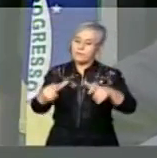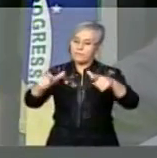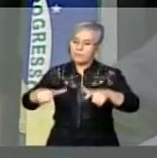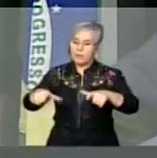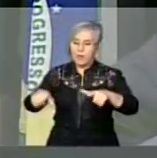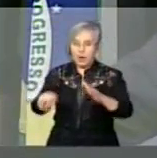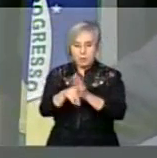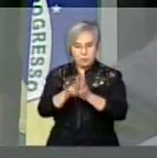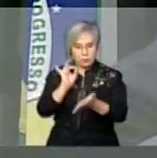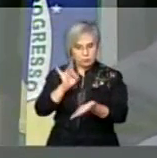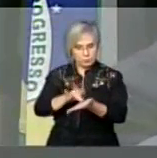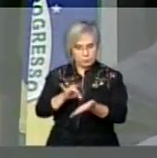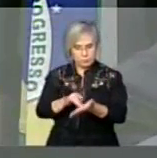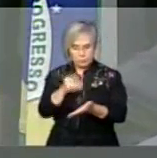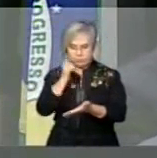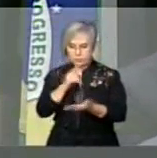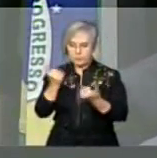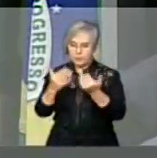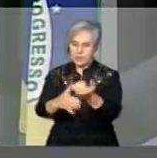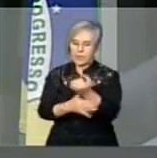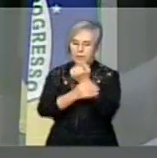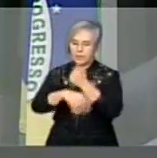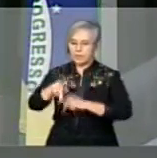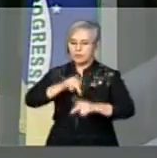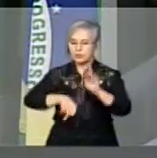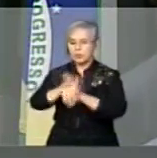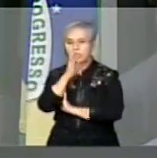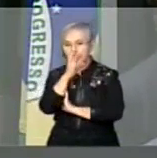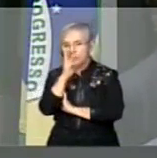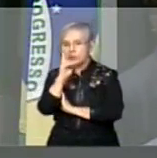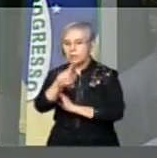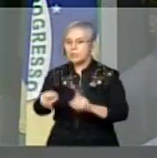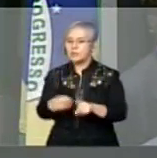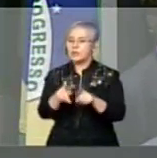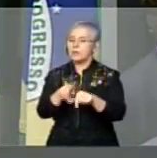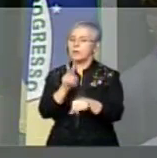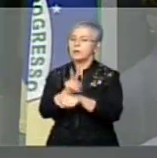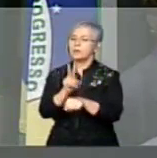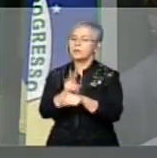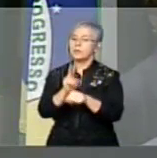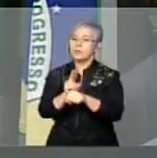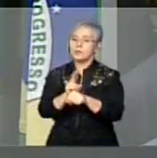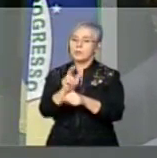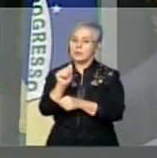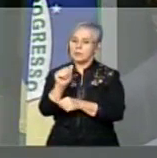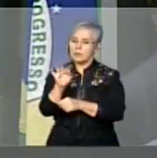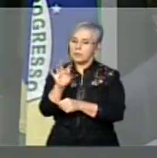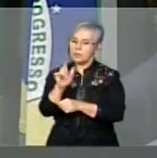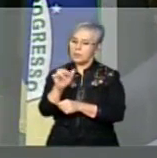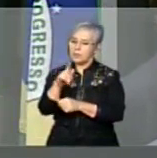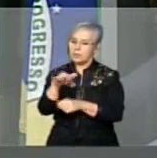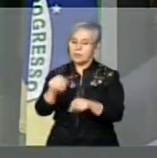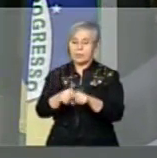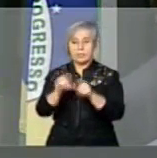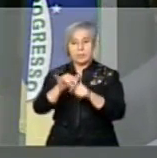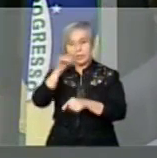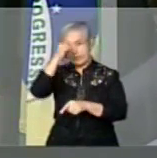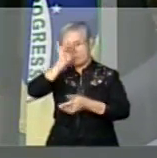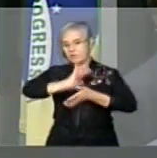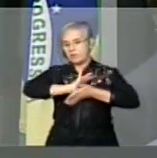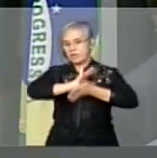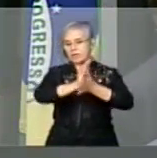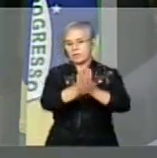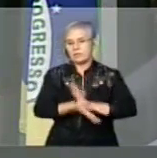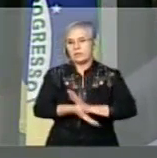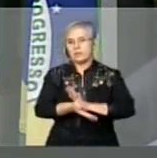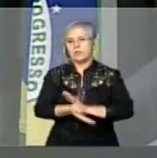oficiais, a fim de garantir a segurança do público e dos atletas e impedir manifestações de caráter racista, xenófobo ou